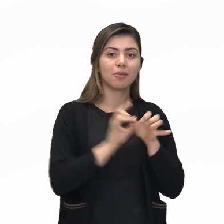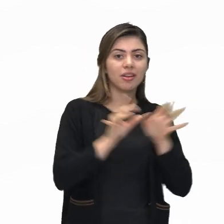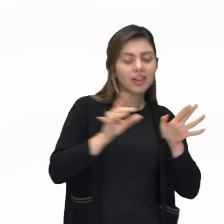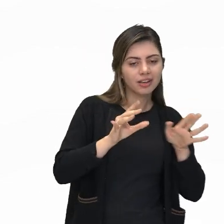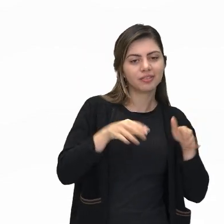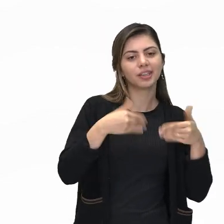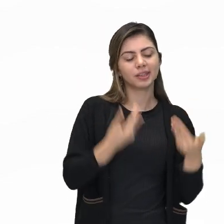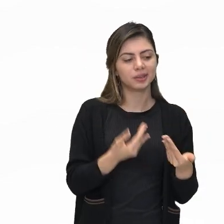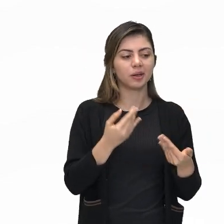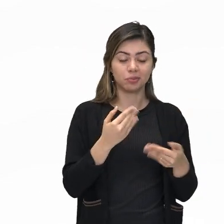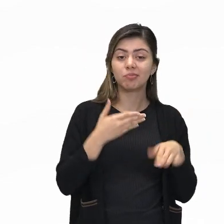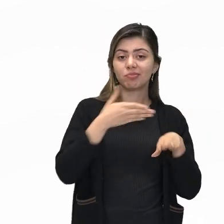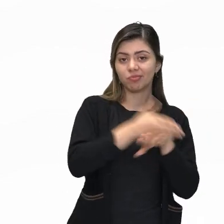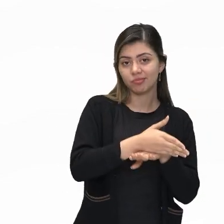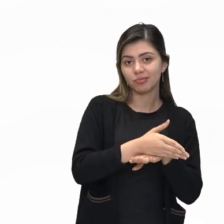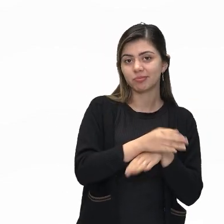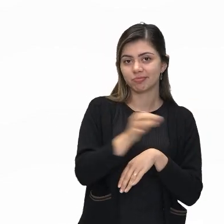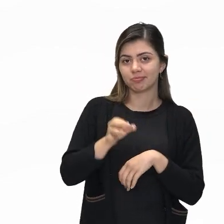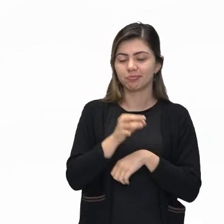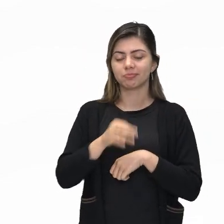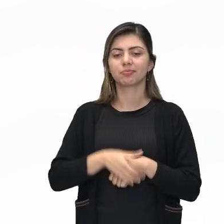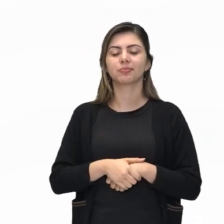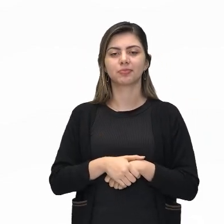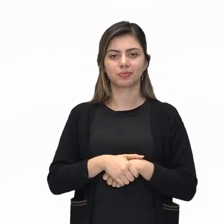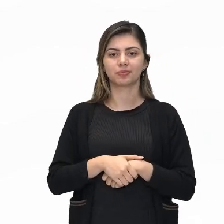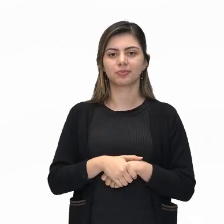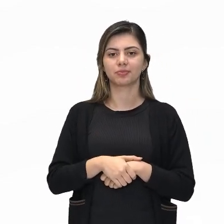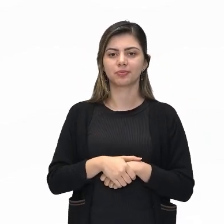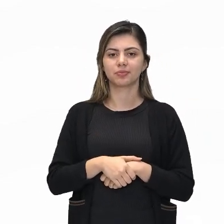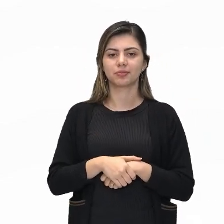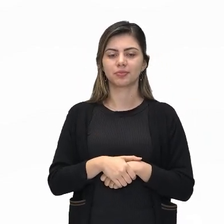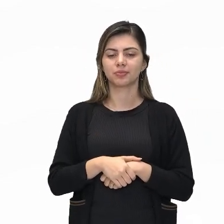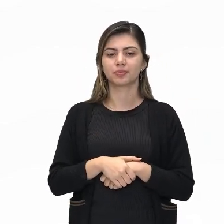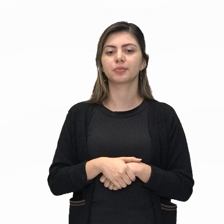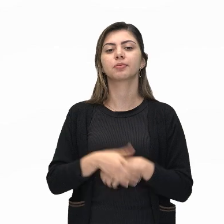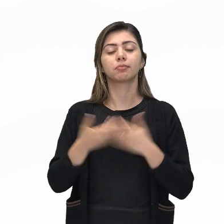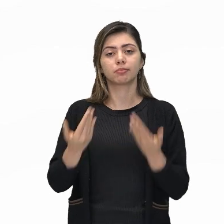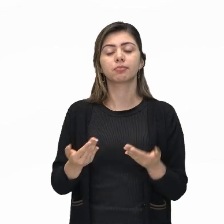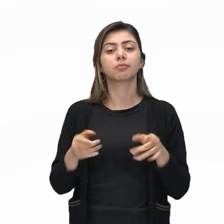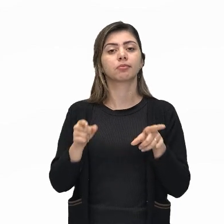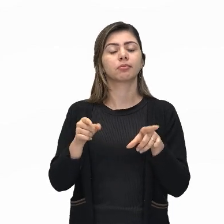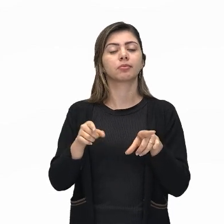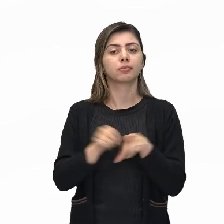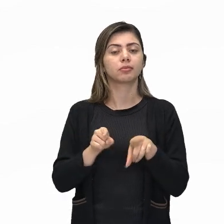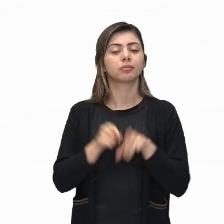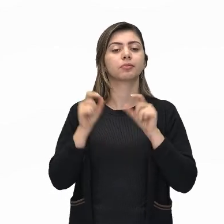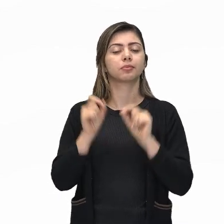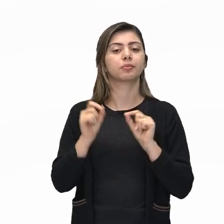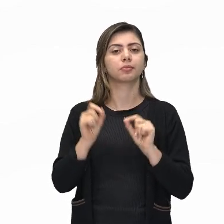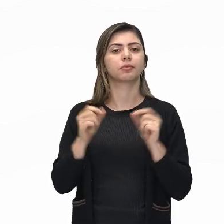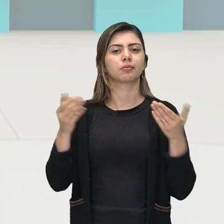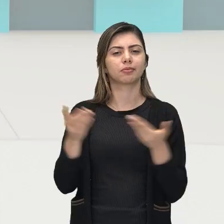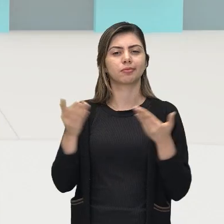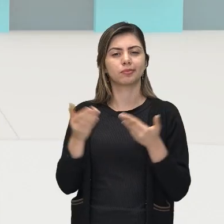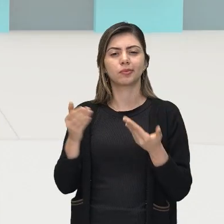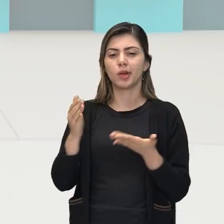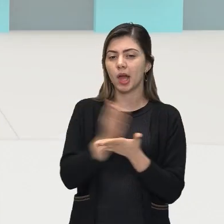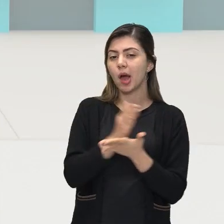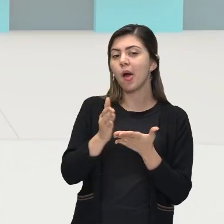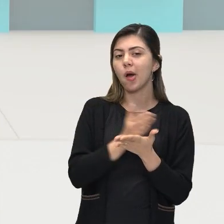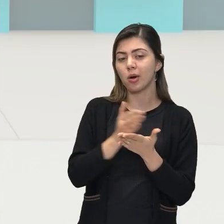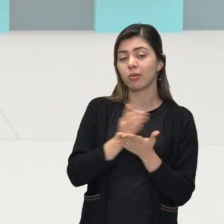política, ok? Então, fora desse âmbito da obrigatoriedade. E trazendo aqui